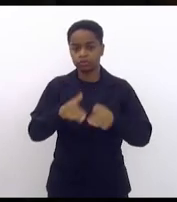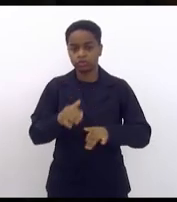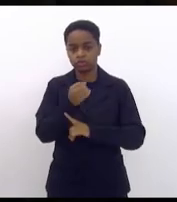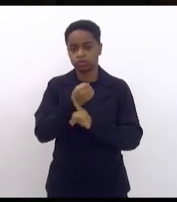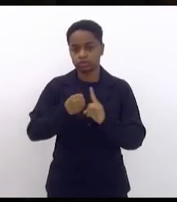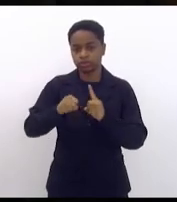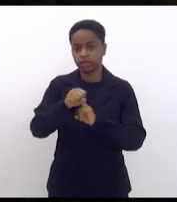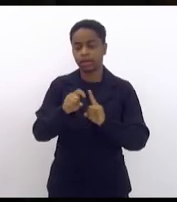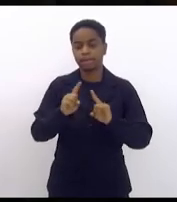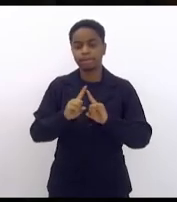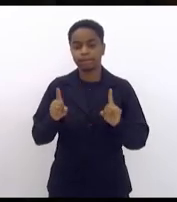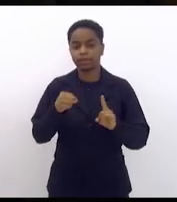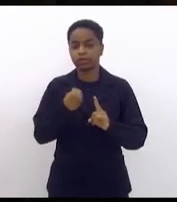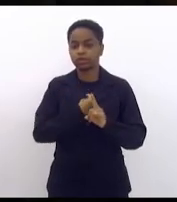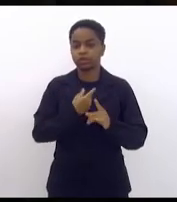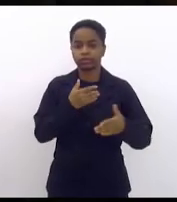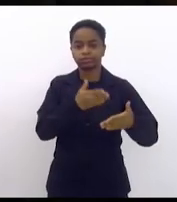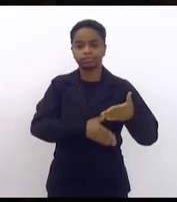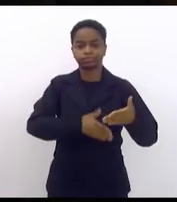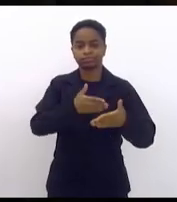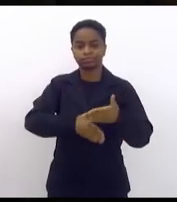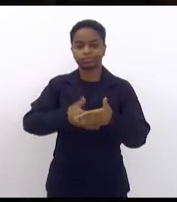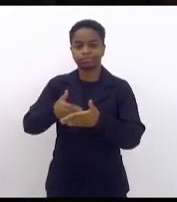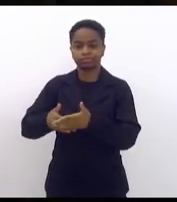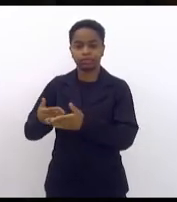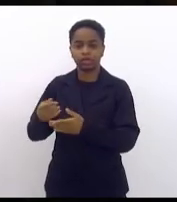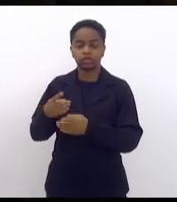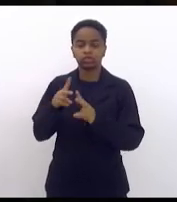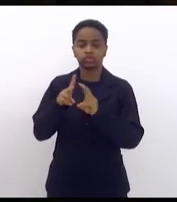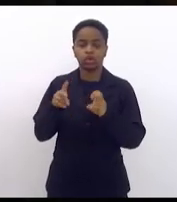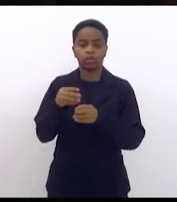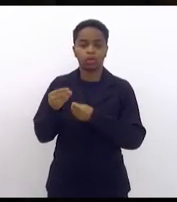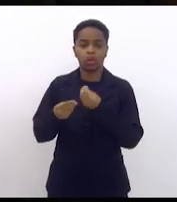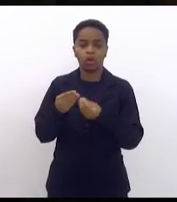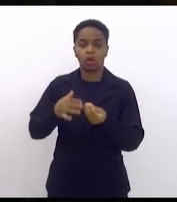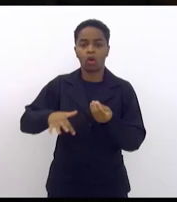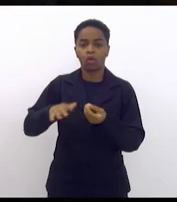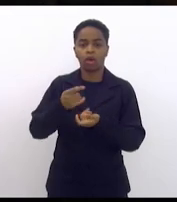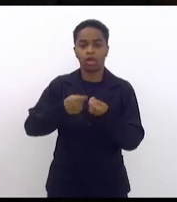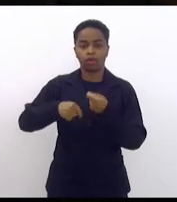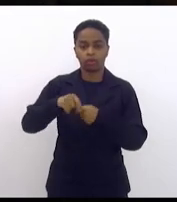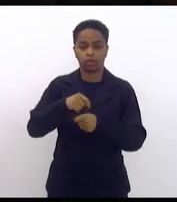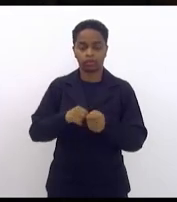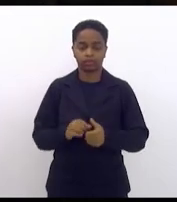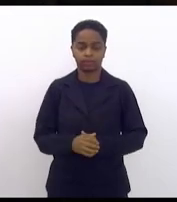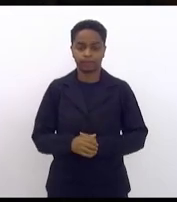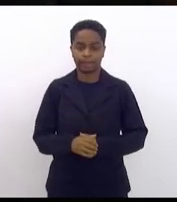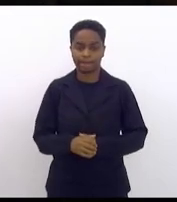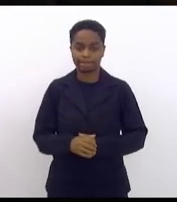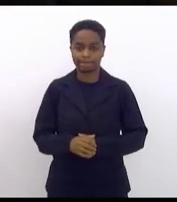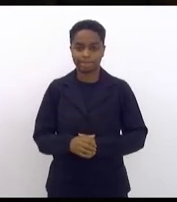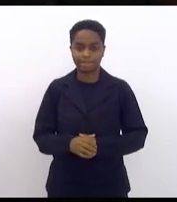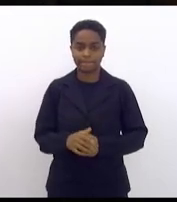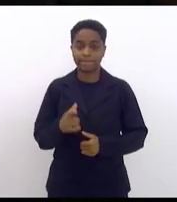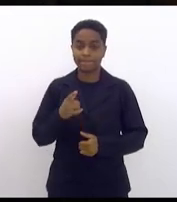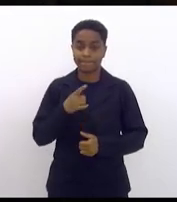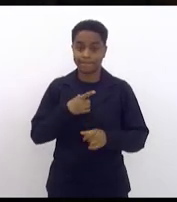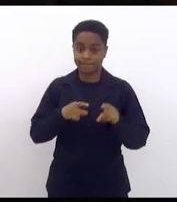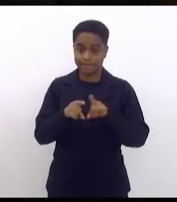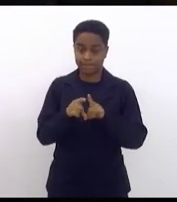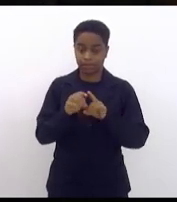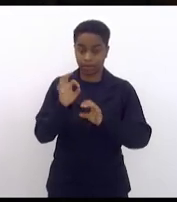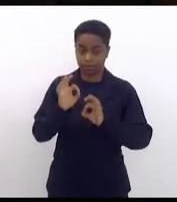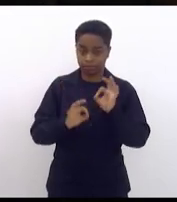tem limitação do ponto de vista da sua duração econômica. Além do plano de desenvolvimento estratégico, a gente